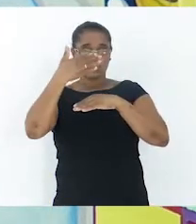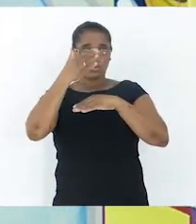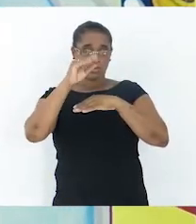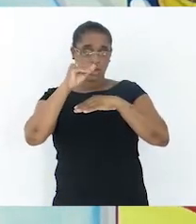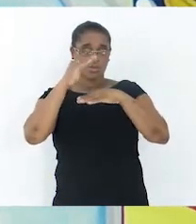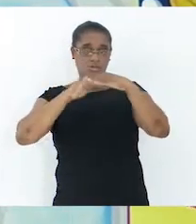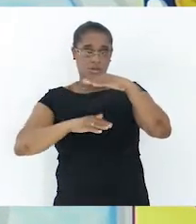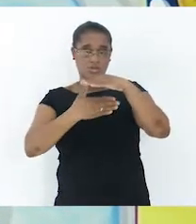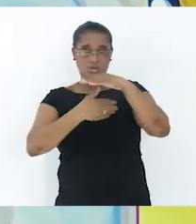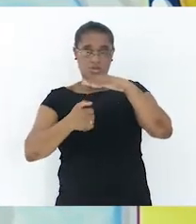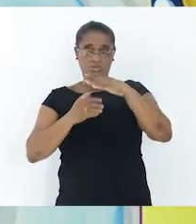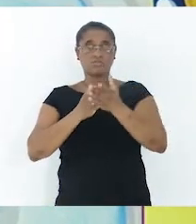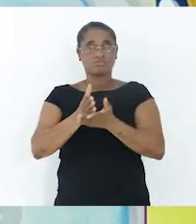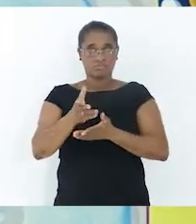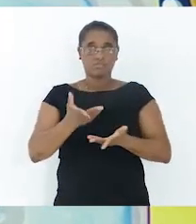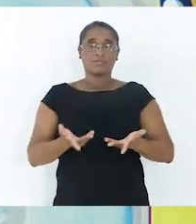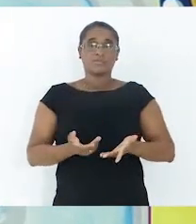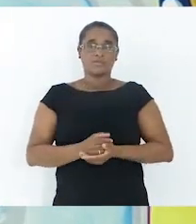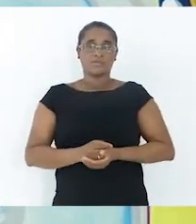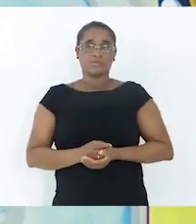bem. Vamos prosseguir.